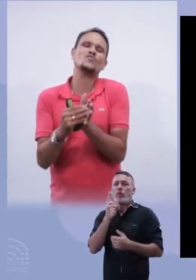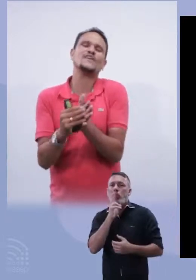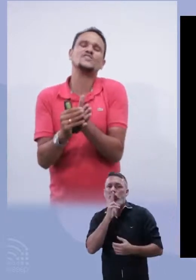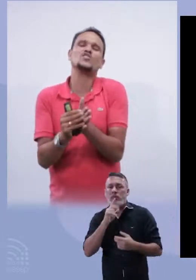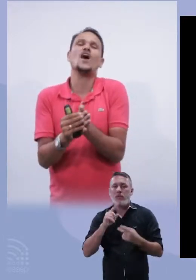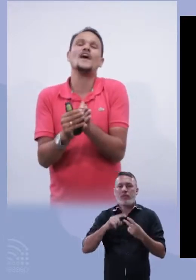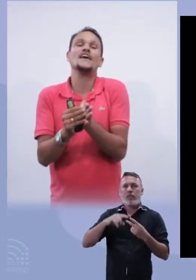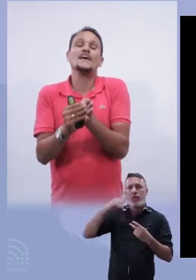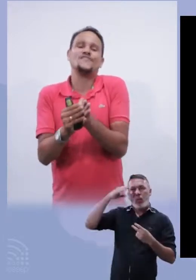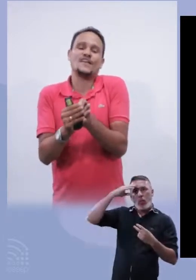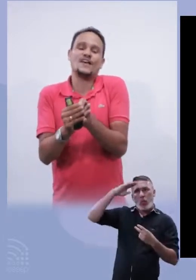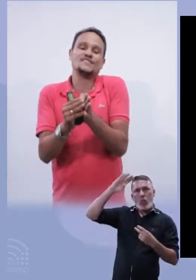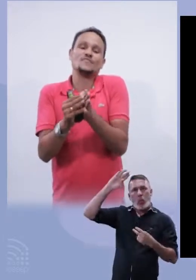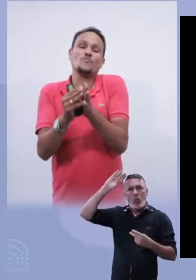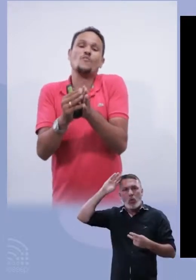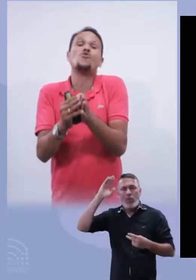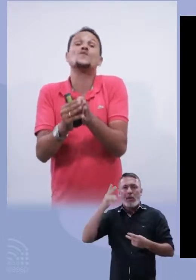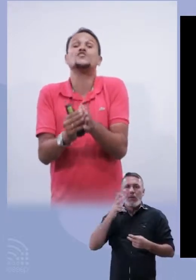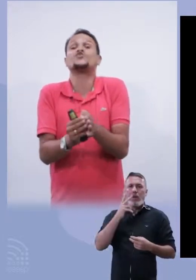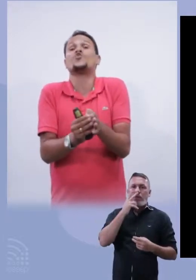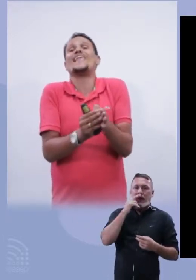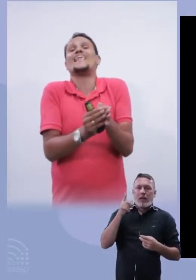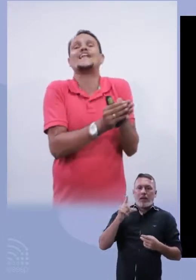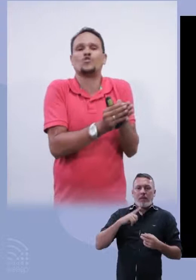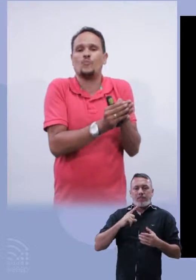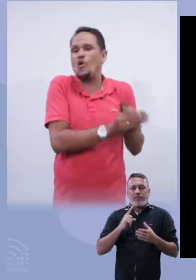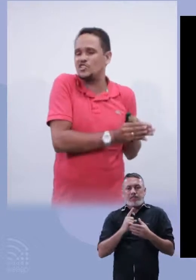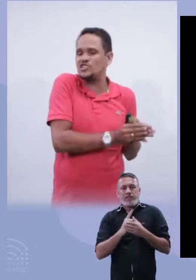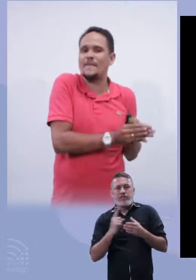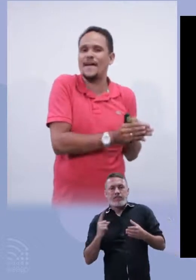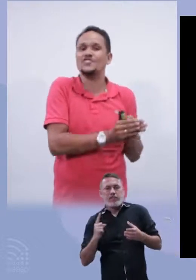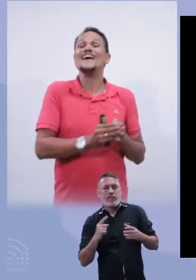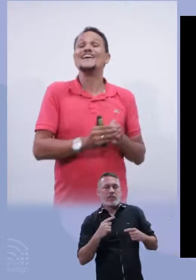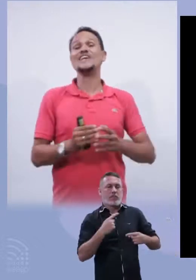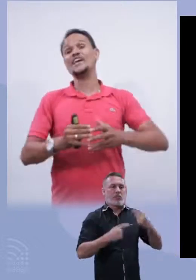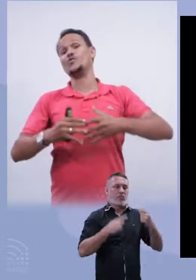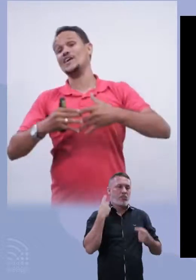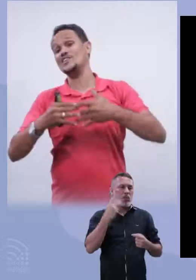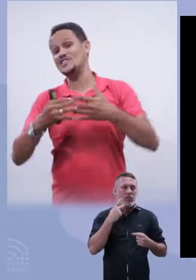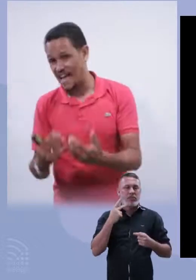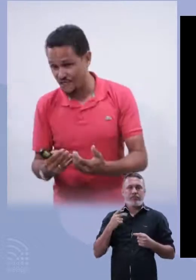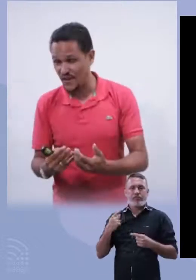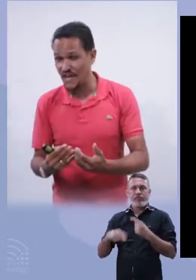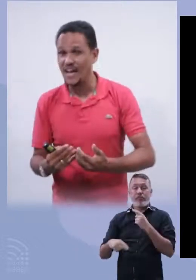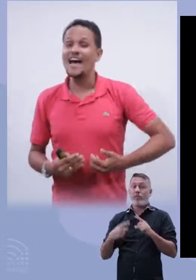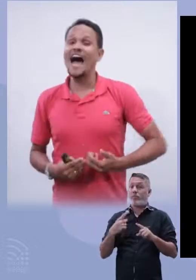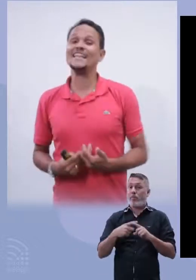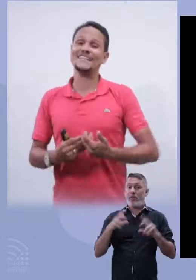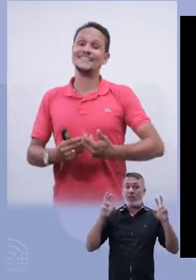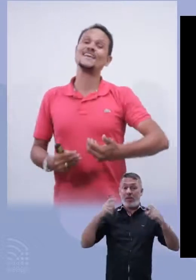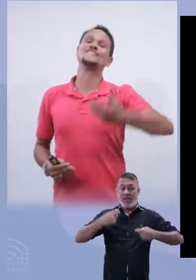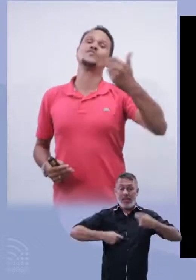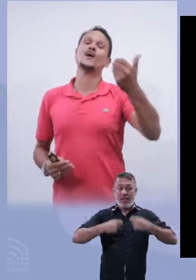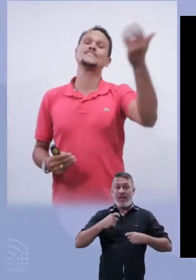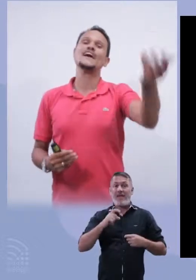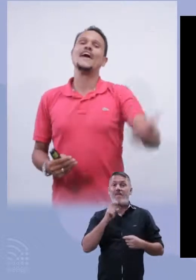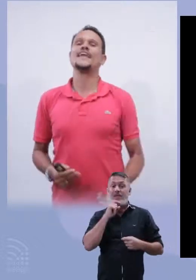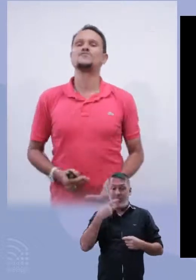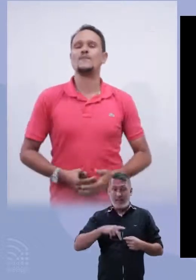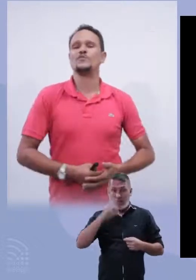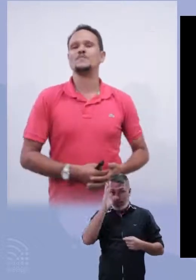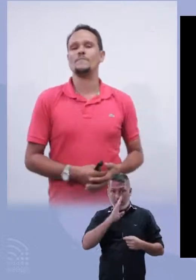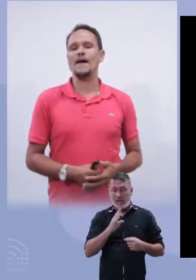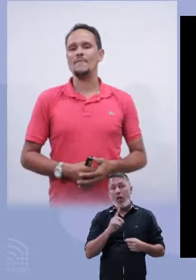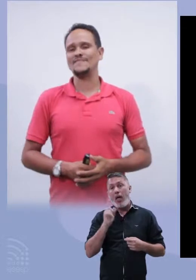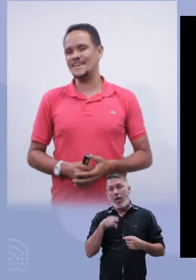tudo vai fazer com que ele se ficasse um pouco isolado politicamente, já que durante a Guerra Fria a tendência nossa